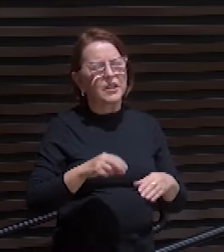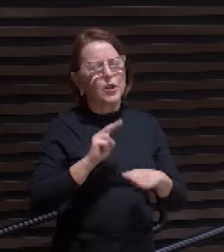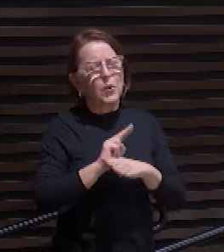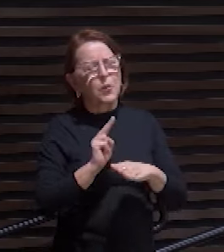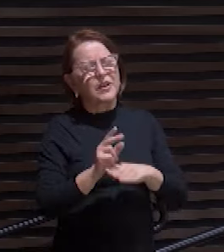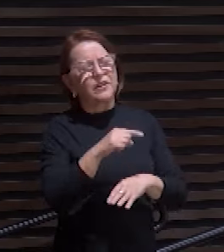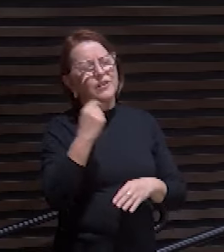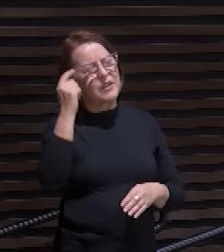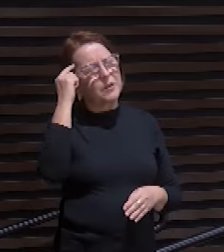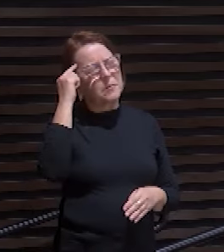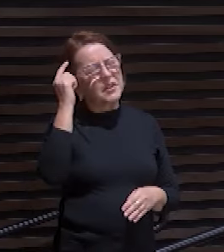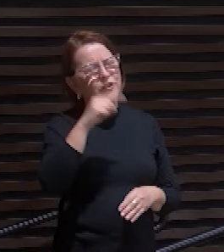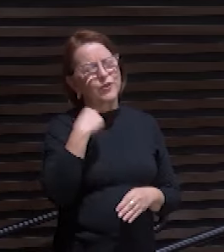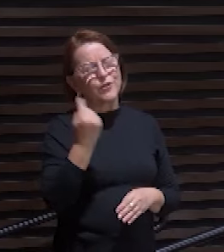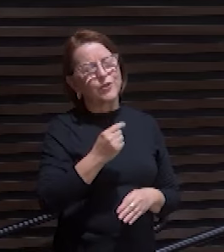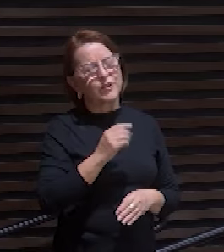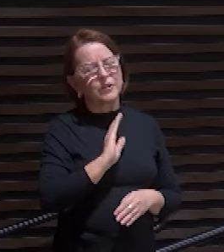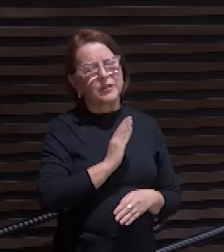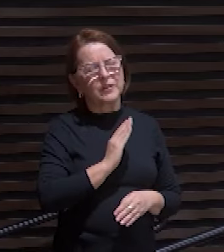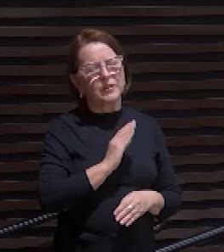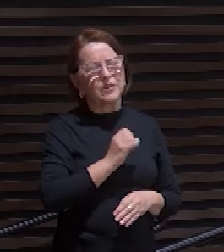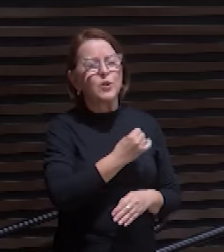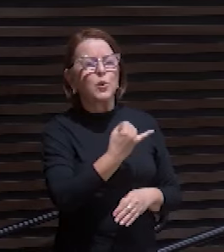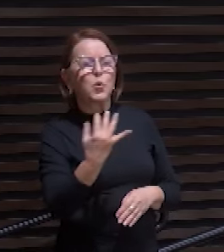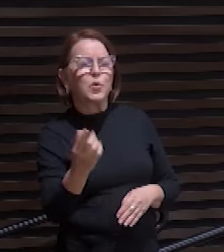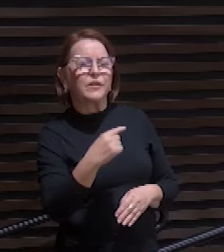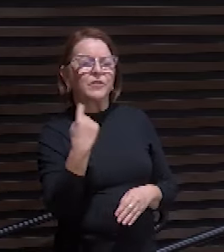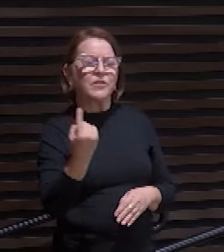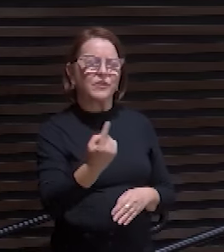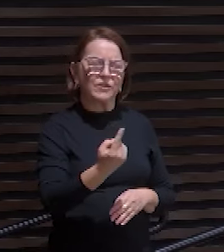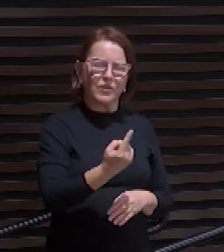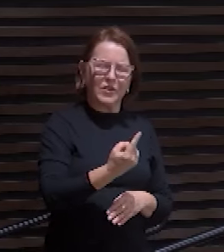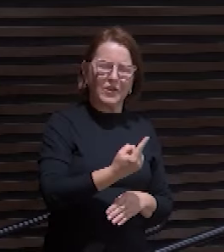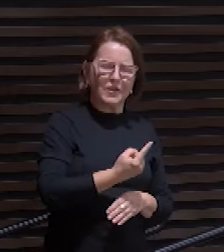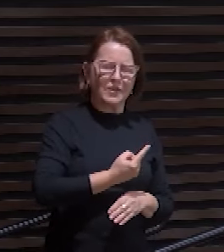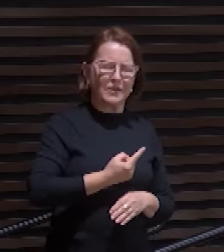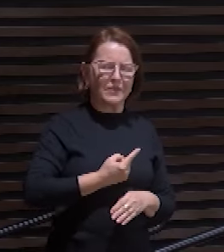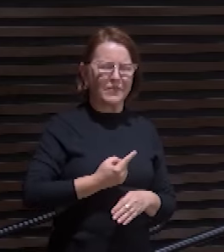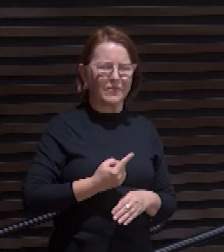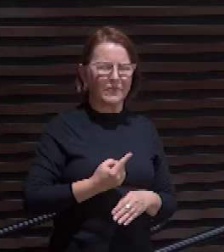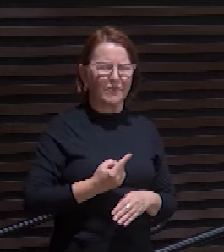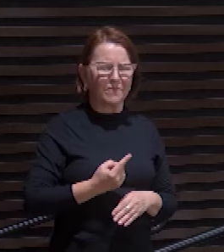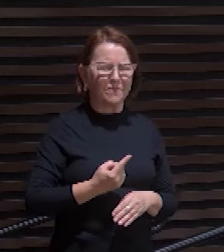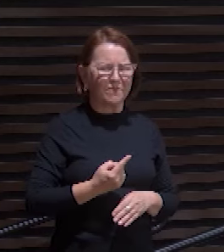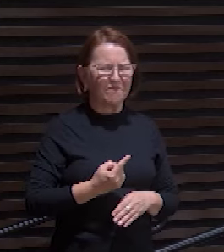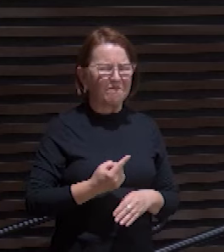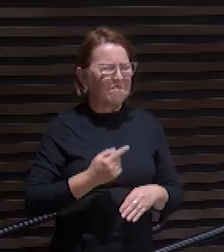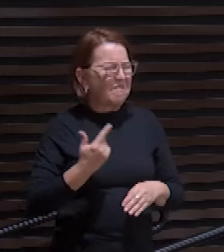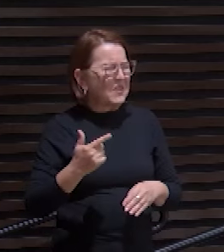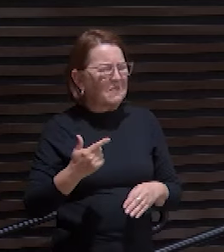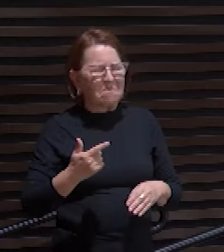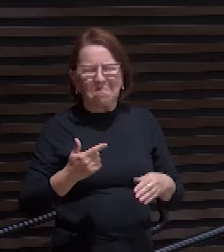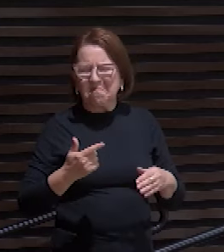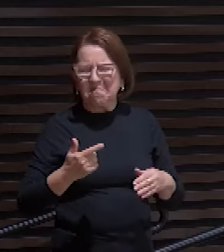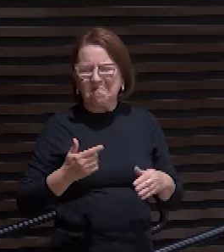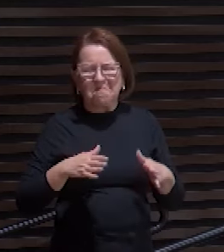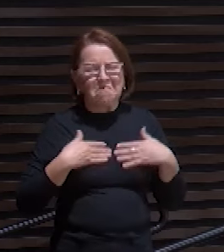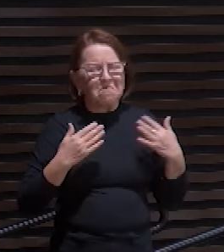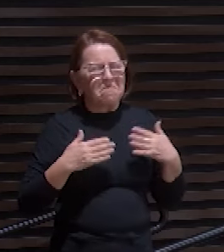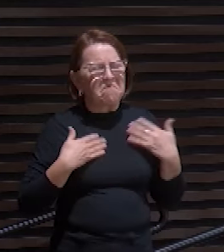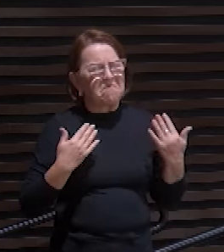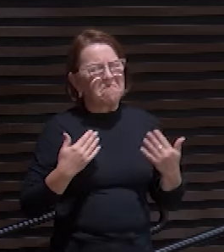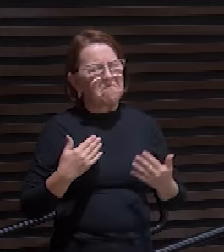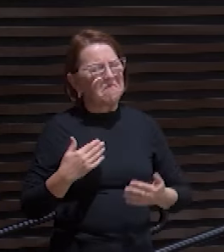coração. Quantos de nós, Pai, acabamos por falta de contentamento e de amor excessivo